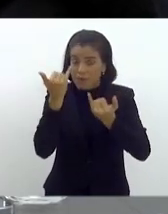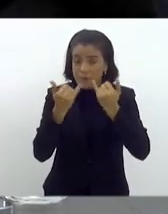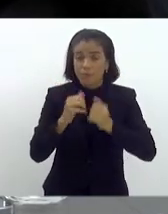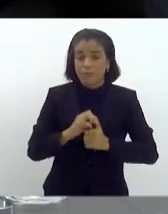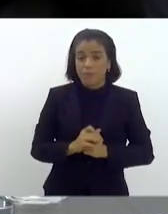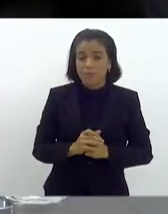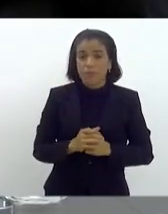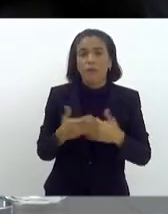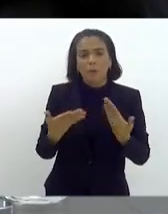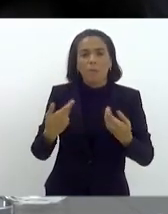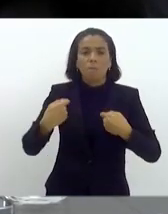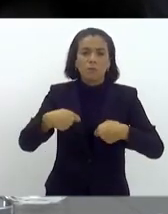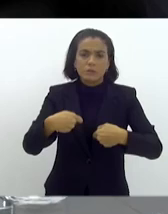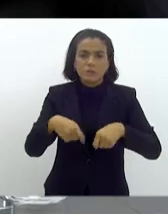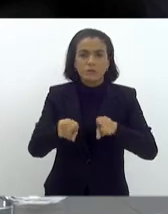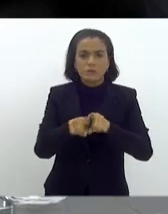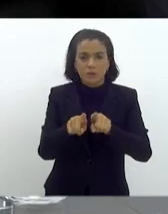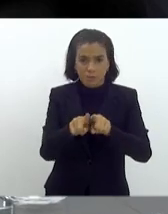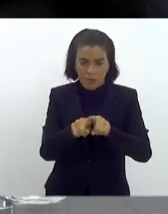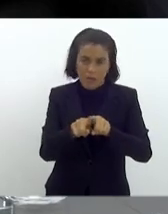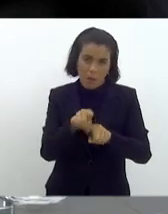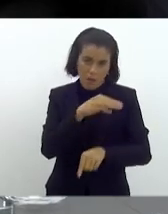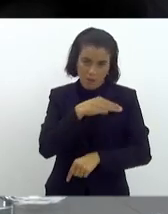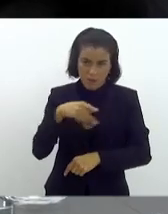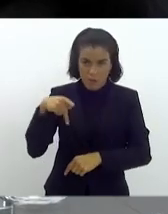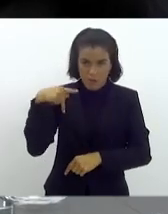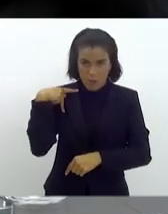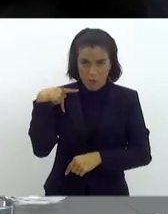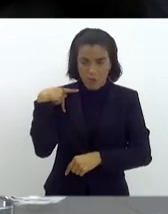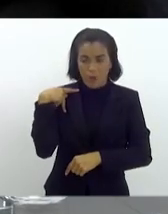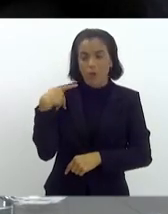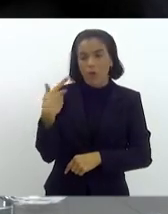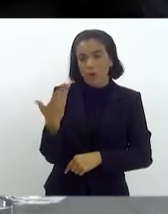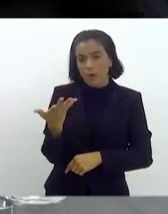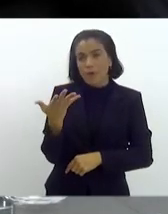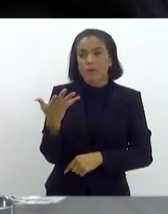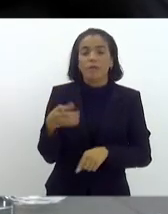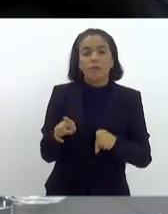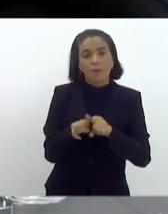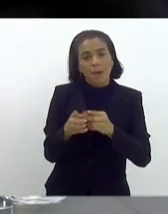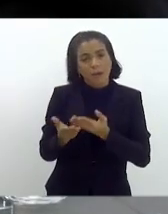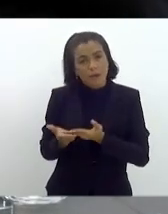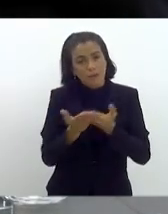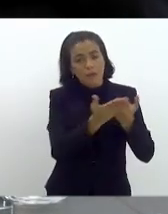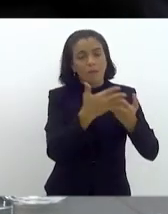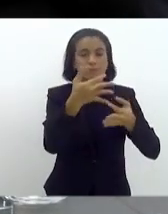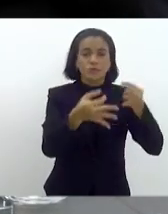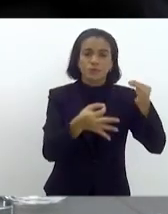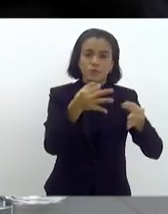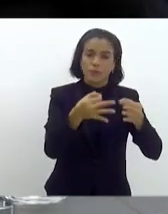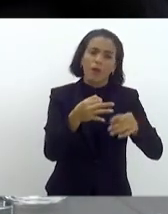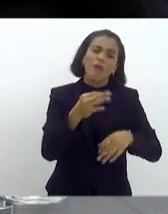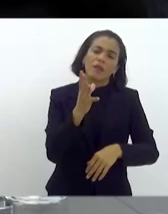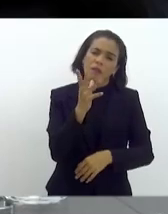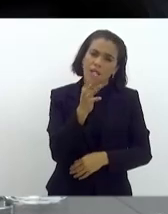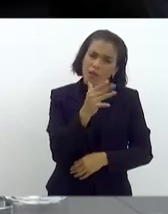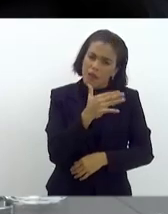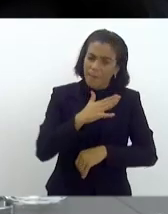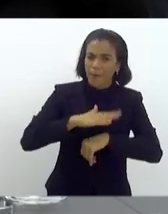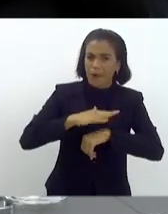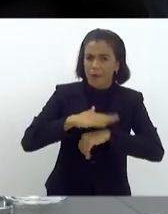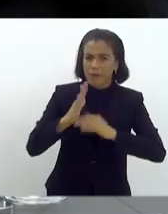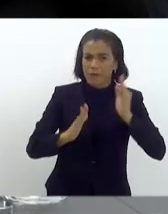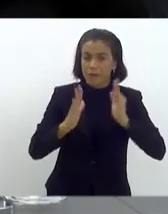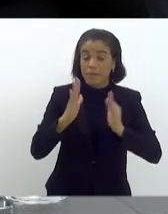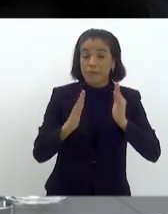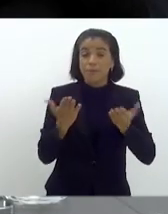então eu tenho que submeter isso ao Ministério Público que por sua vez submete ao judiciário e tudo isso leva um tempo e será que